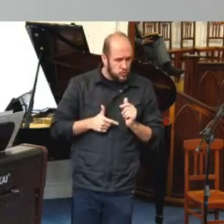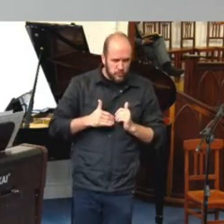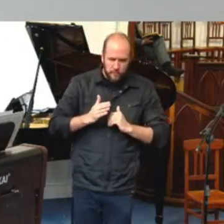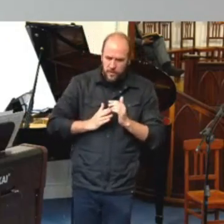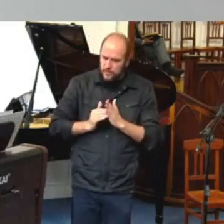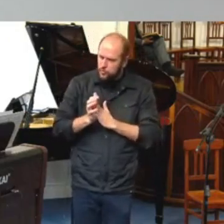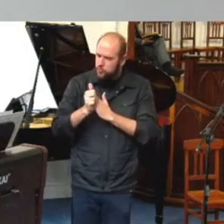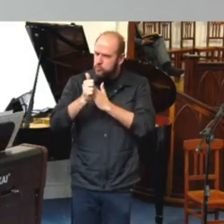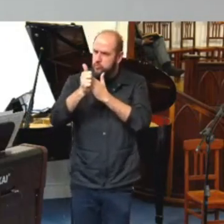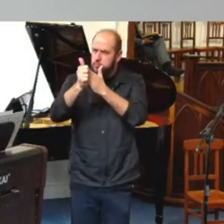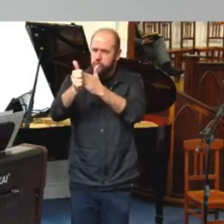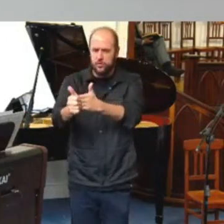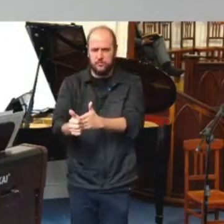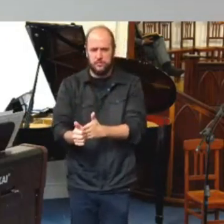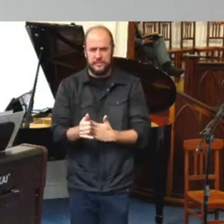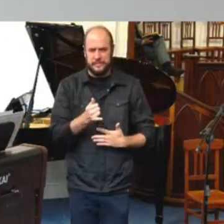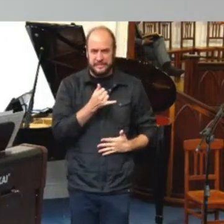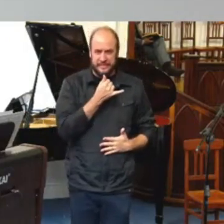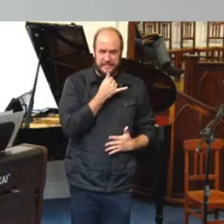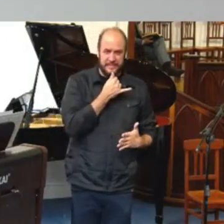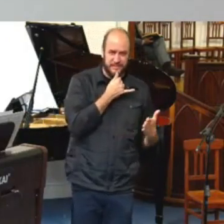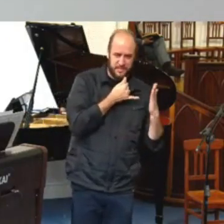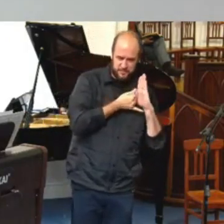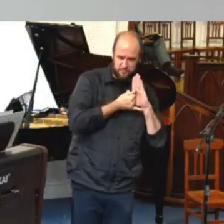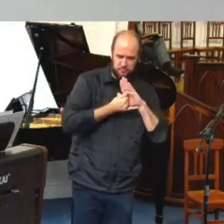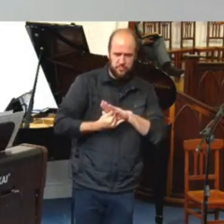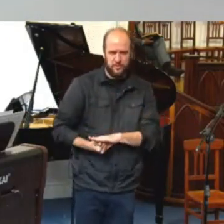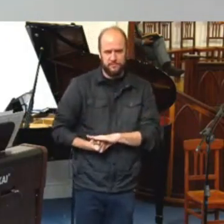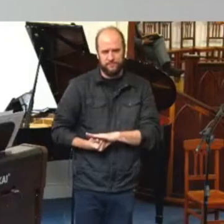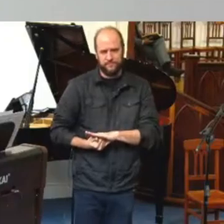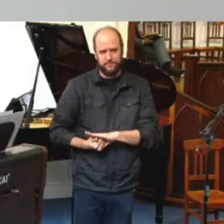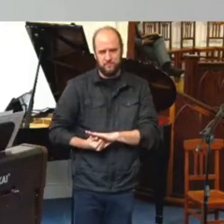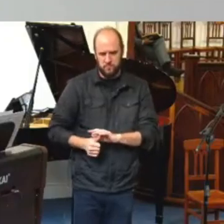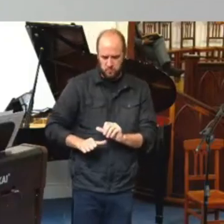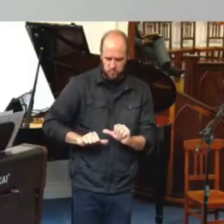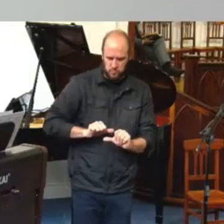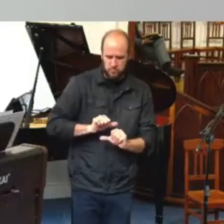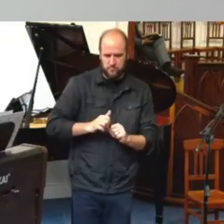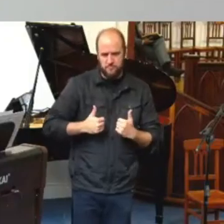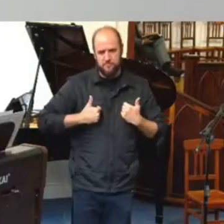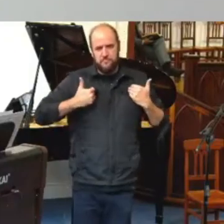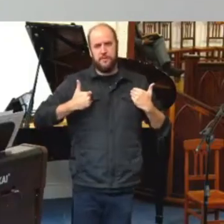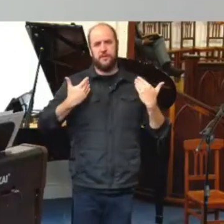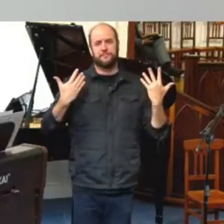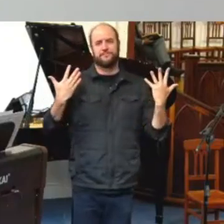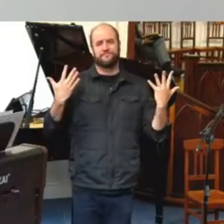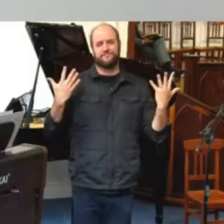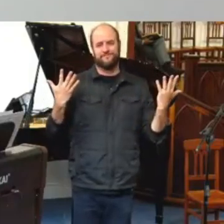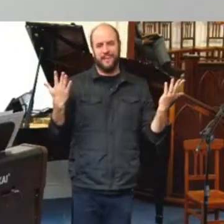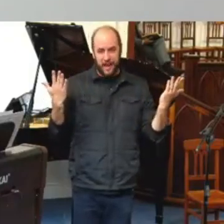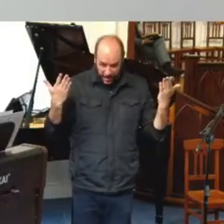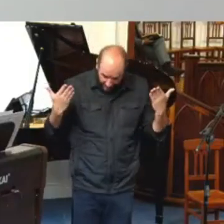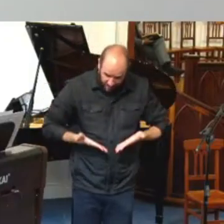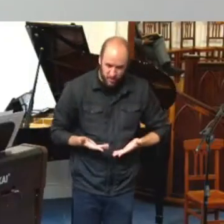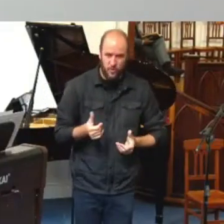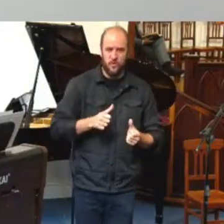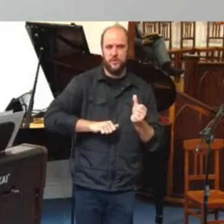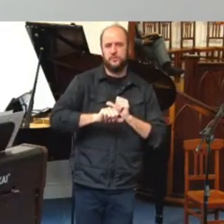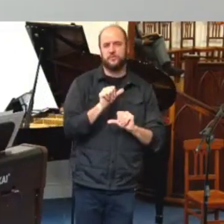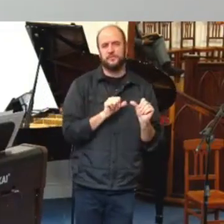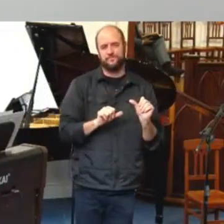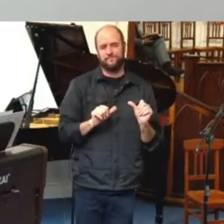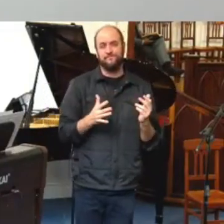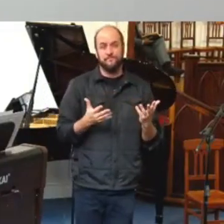e o choro dá lugar à alegria e o contentamento. Diante desse cenário, é isso